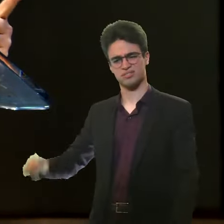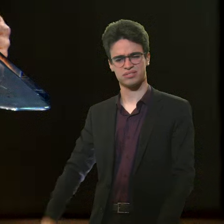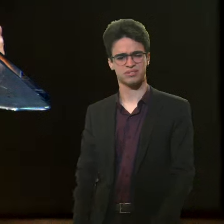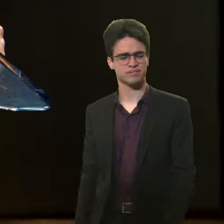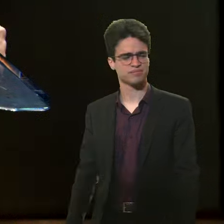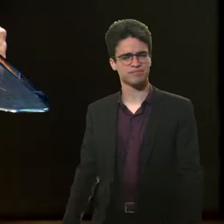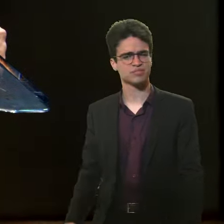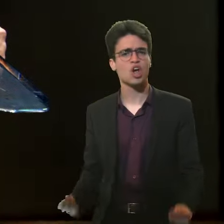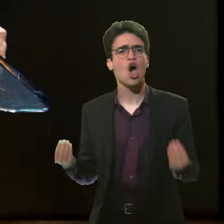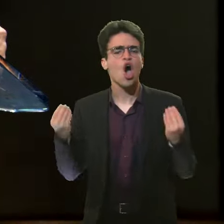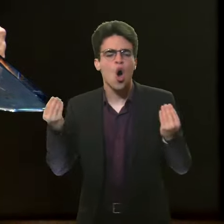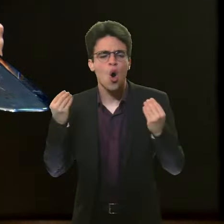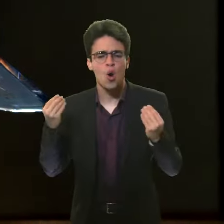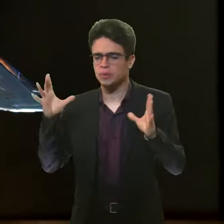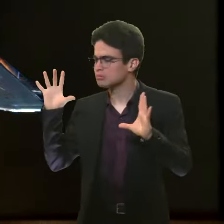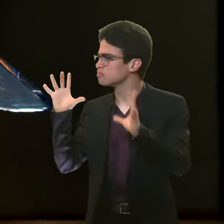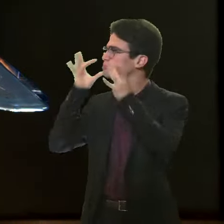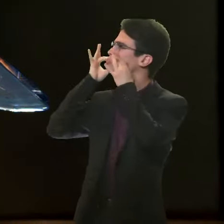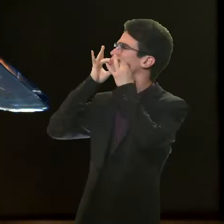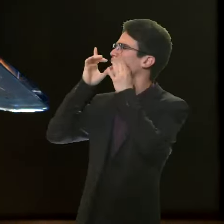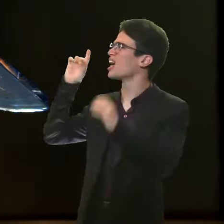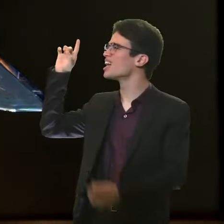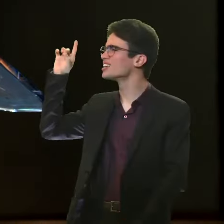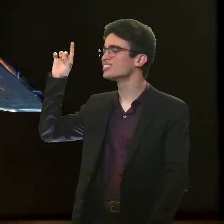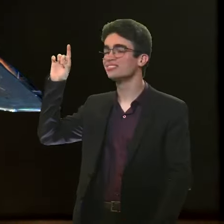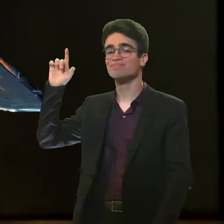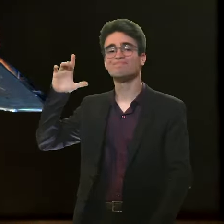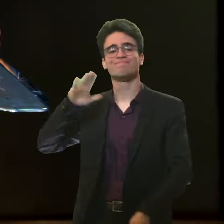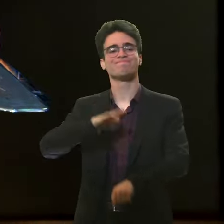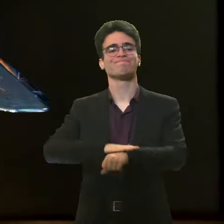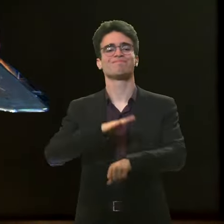Da onde ele saiu vendo a Deus? Do sofrimento.